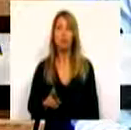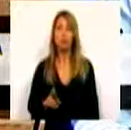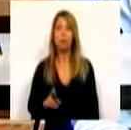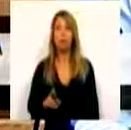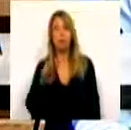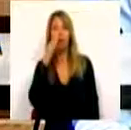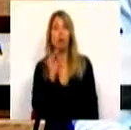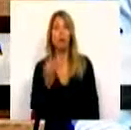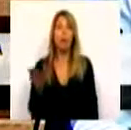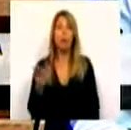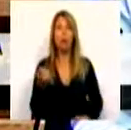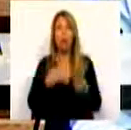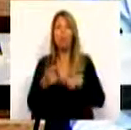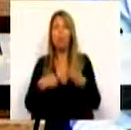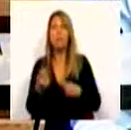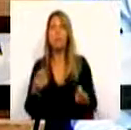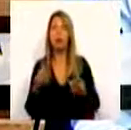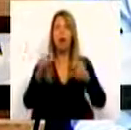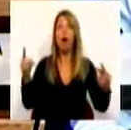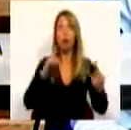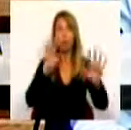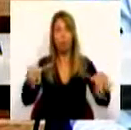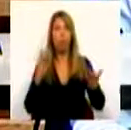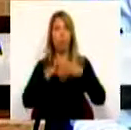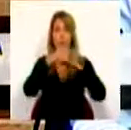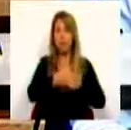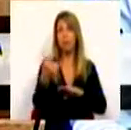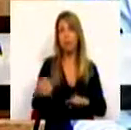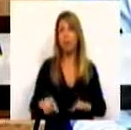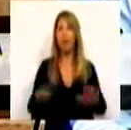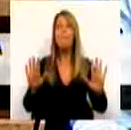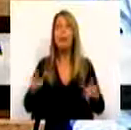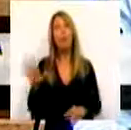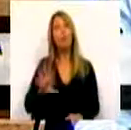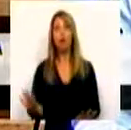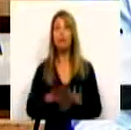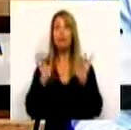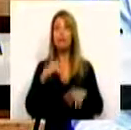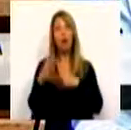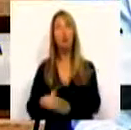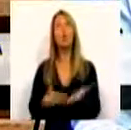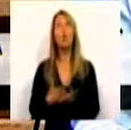da banca comercial a que as autarquias poderão aceder. Da mesma forma, a continuação da